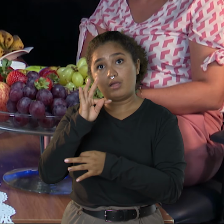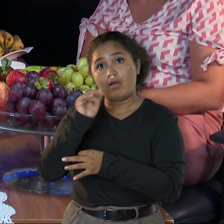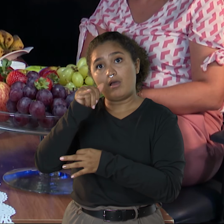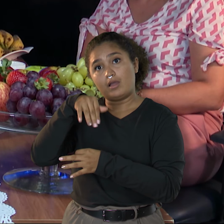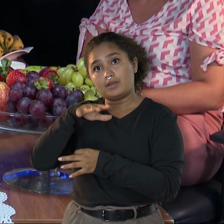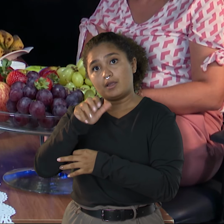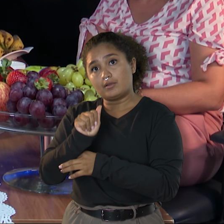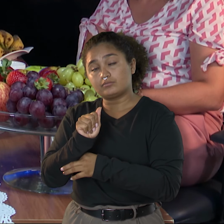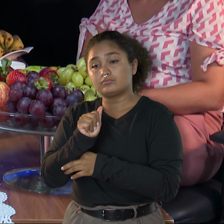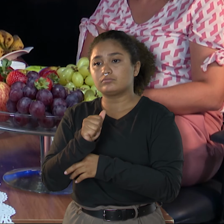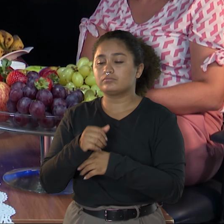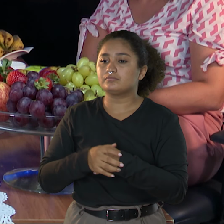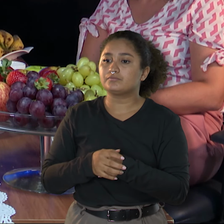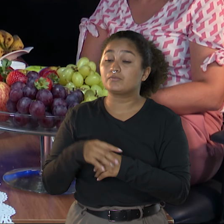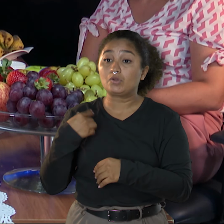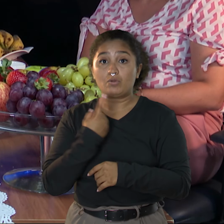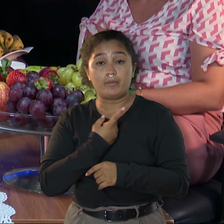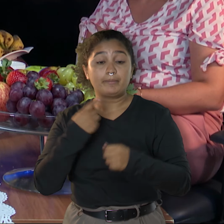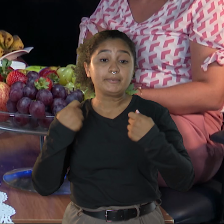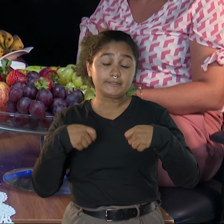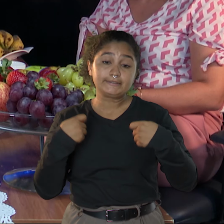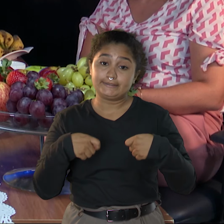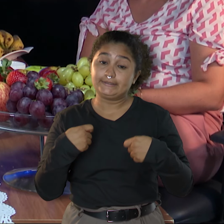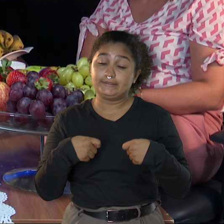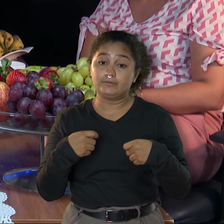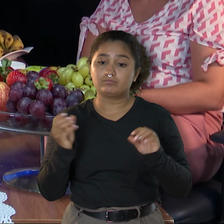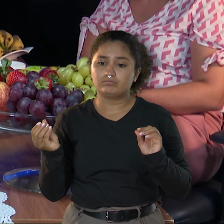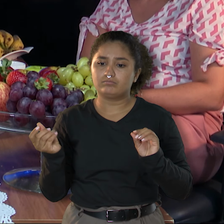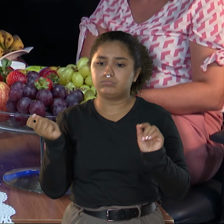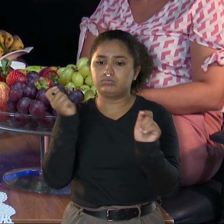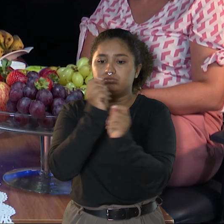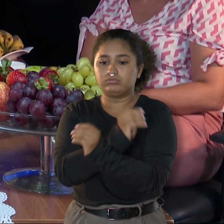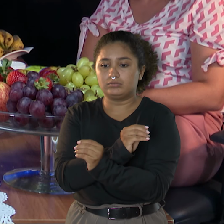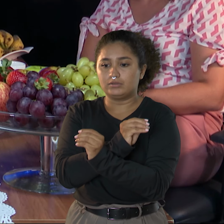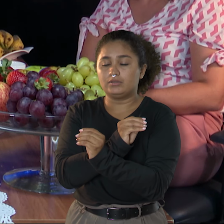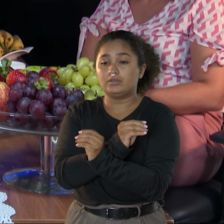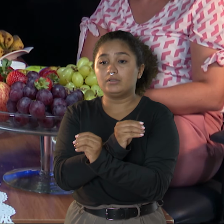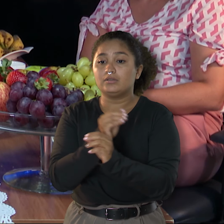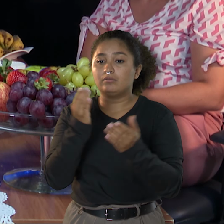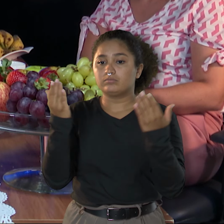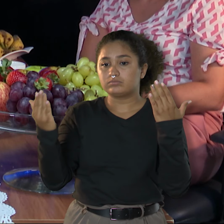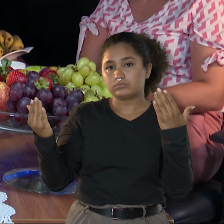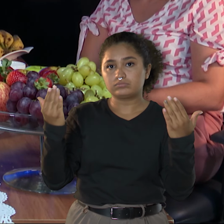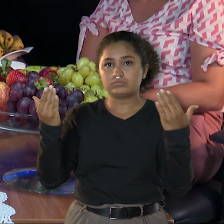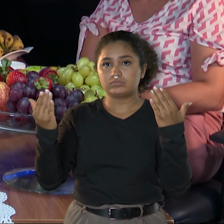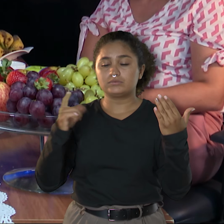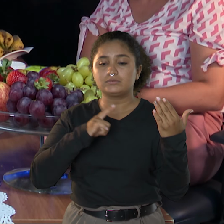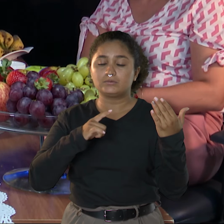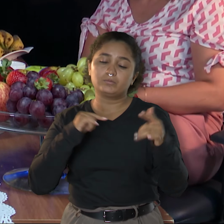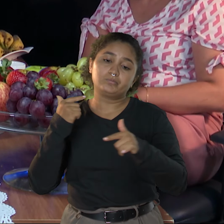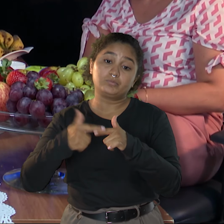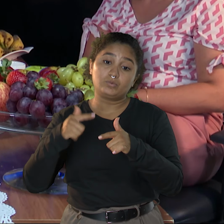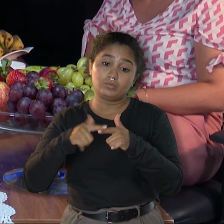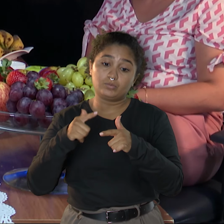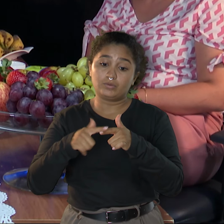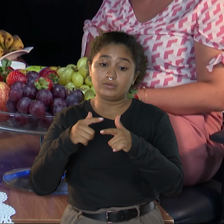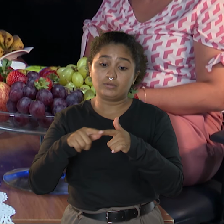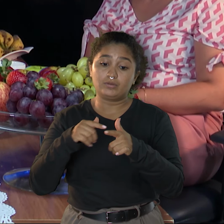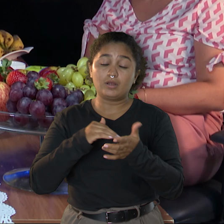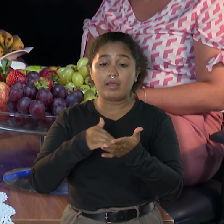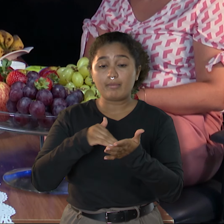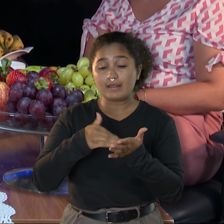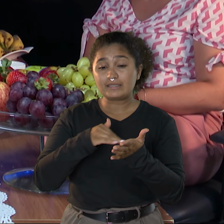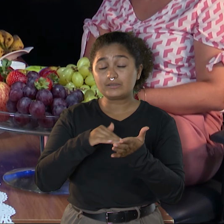olha, a gente precisa baixar processo. A gente precisa... Paralelamente, a gente estava com um problema que o administrativo estava muito lento,